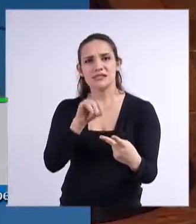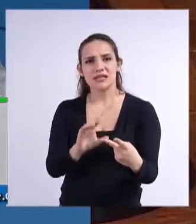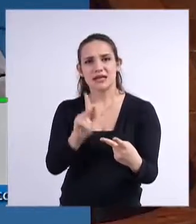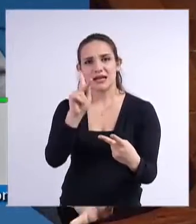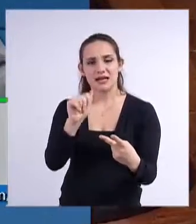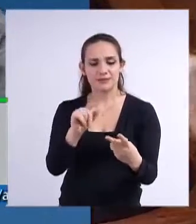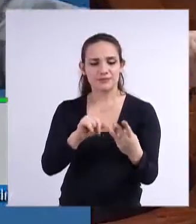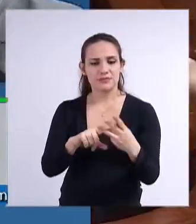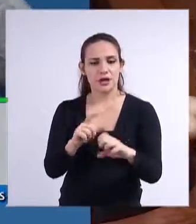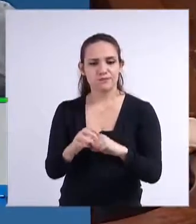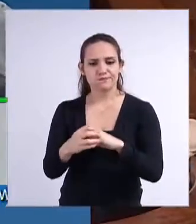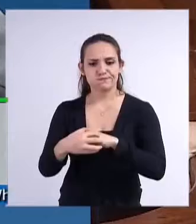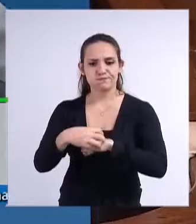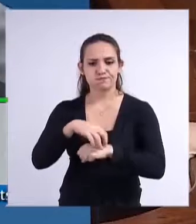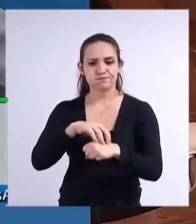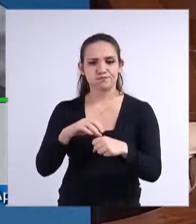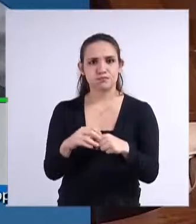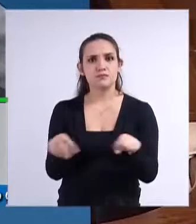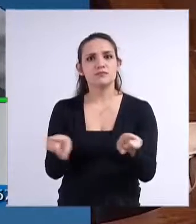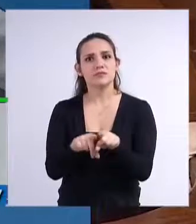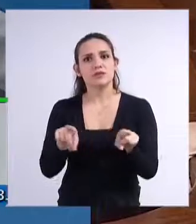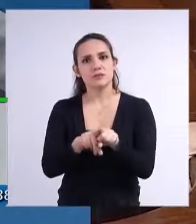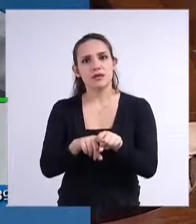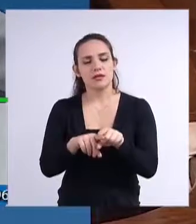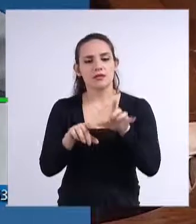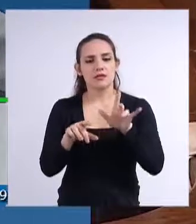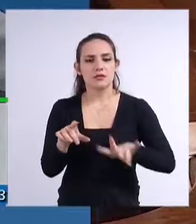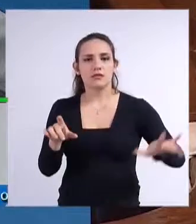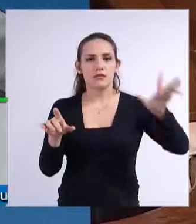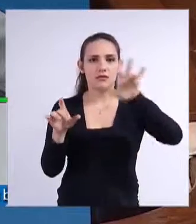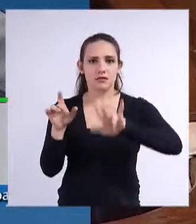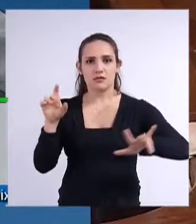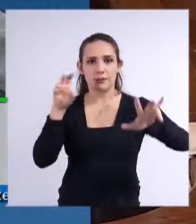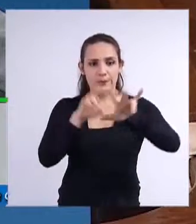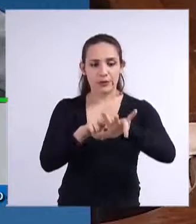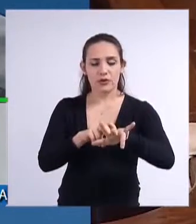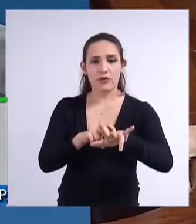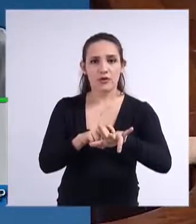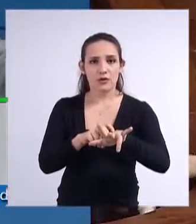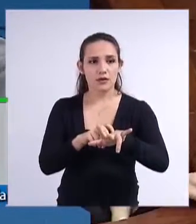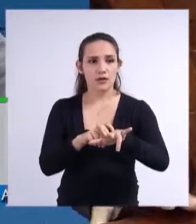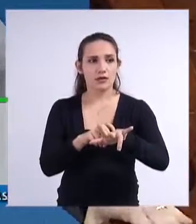do combate ao Aedes aegypti,